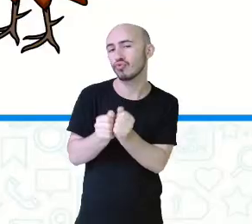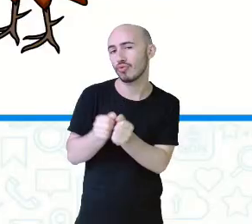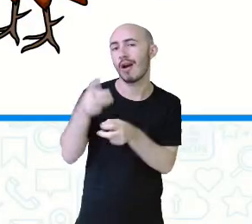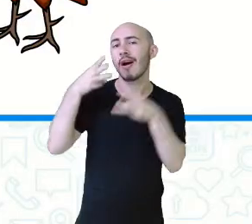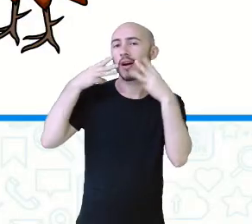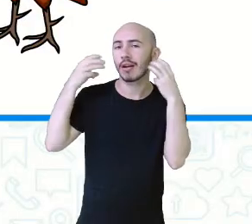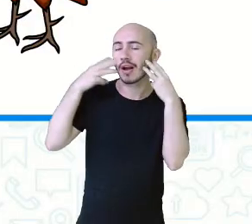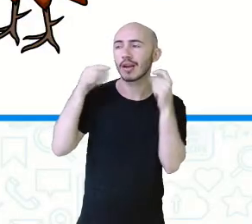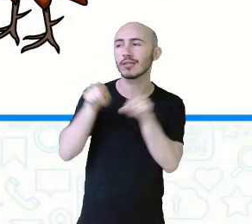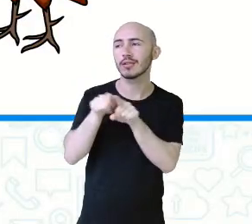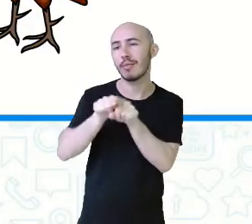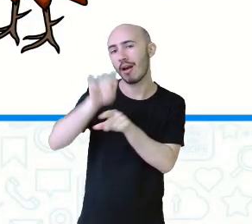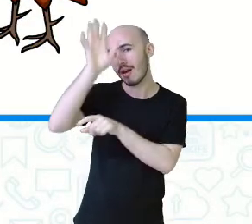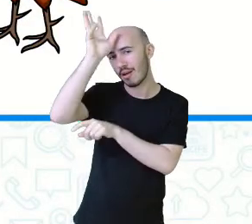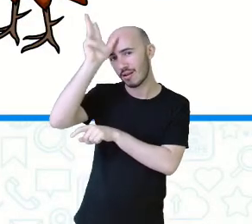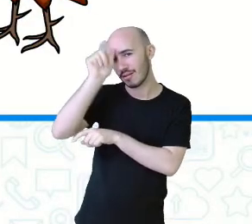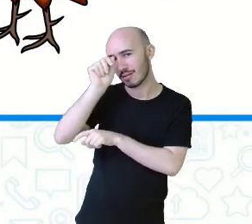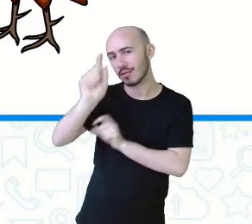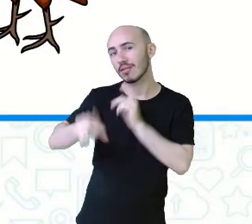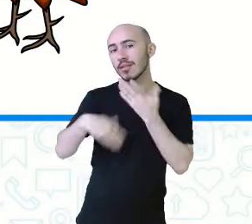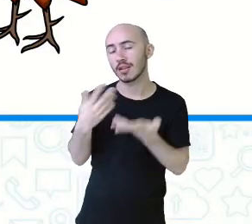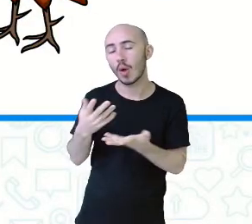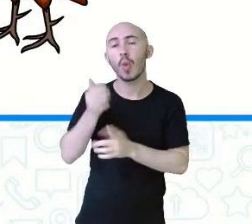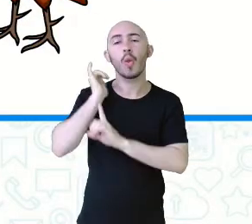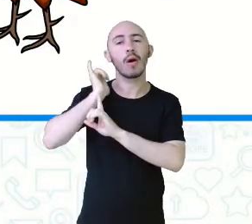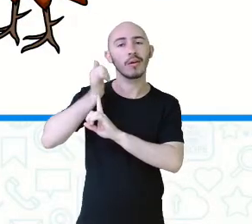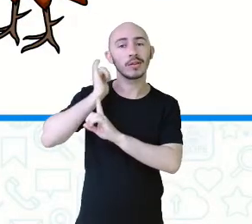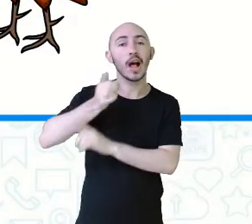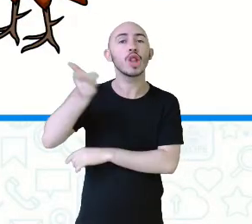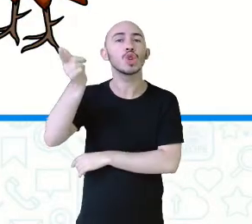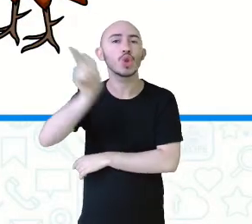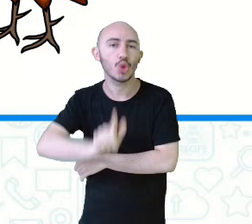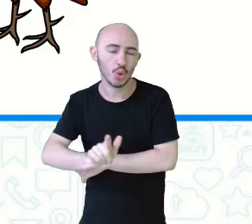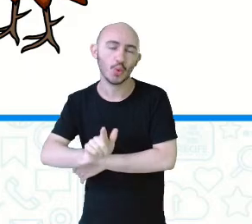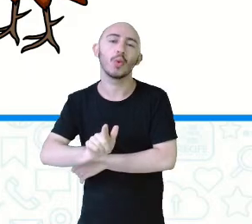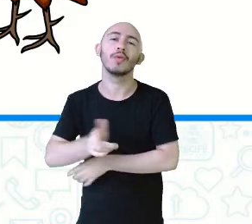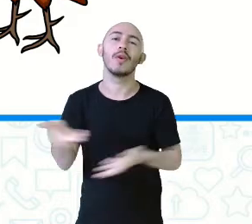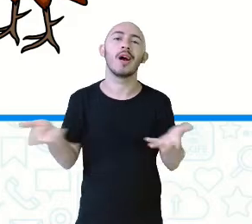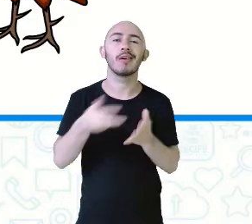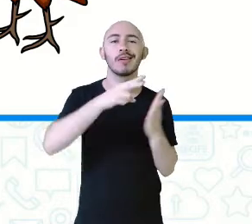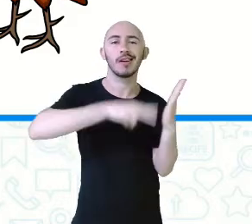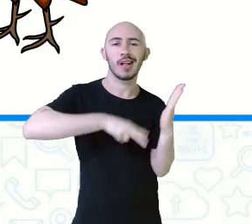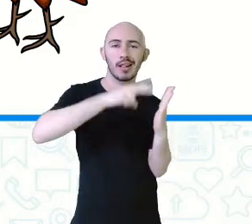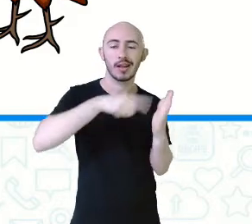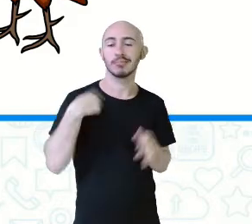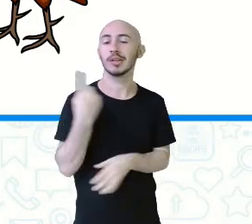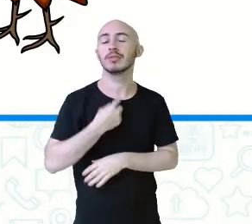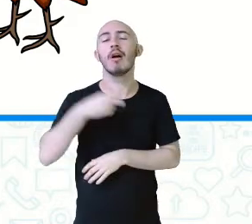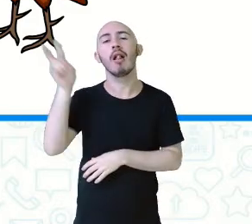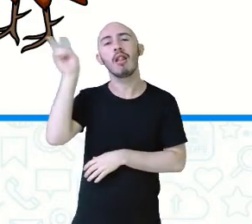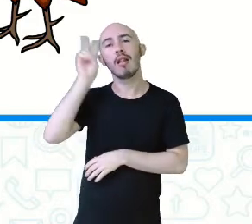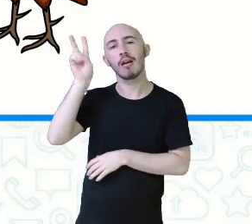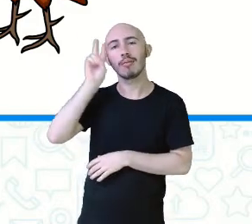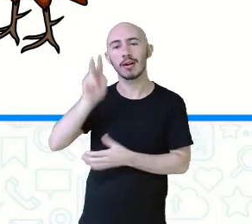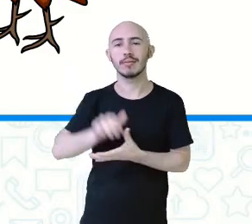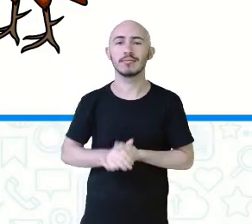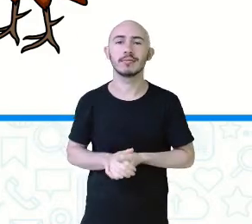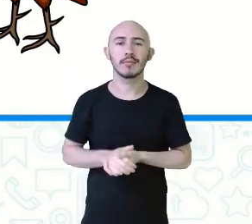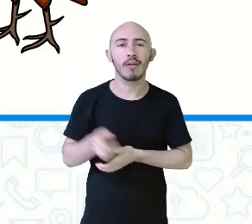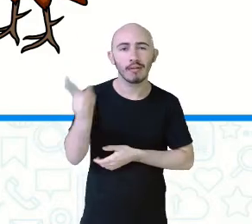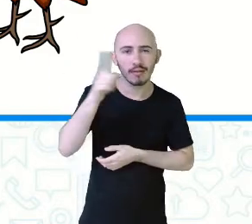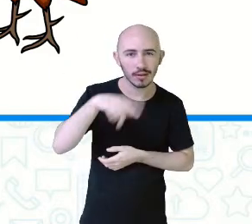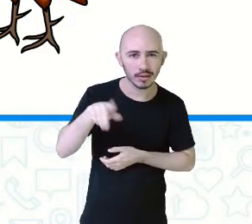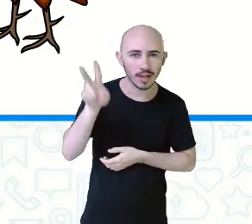já li essa fábula para vocês e eu vou novamente fazer uma leitura para a gente relembrar essa história. Será que